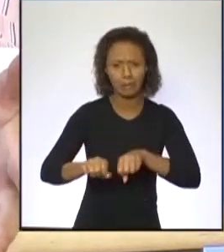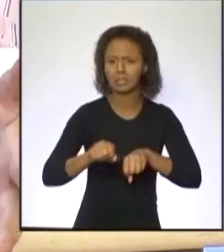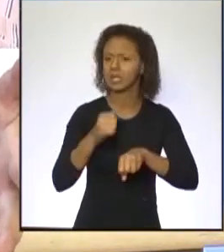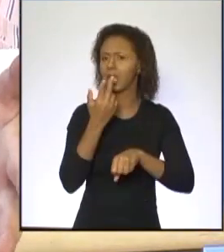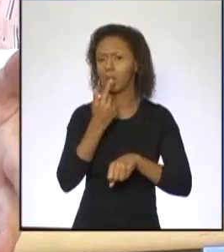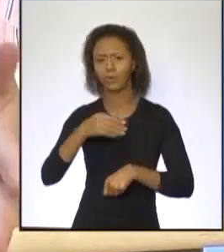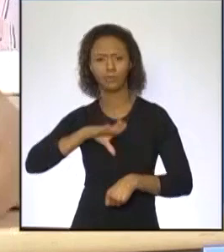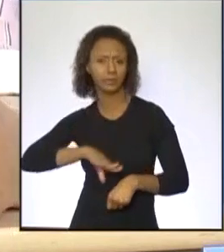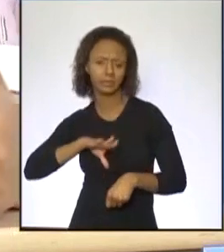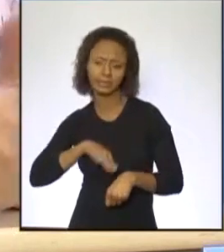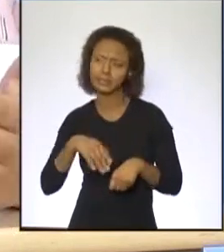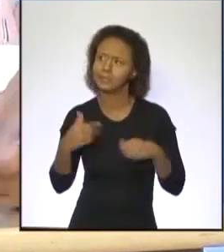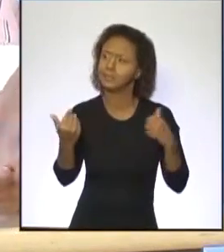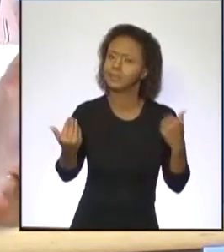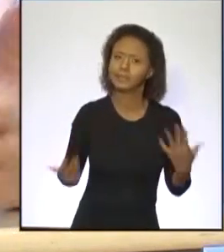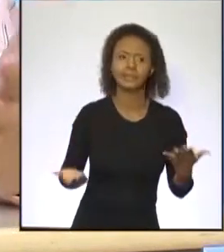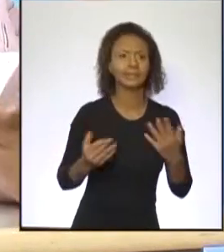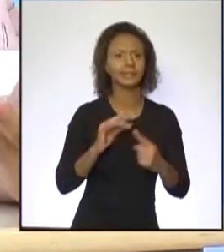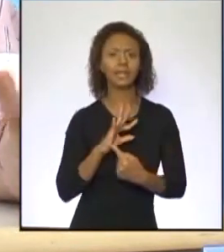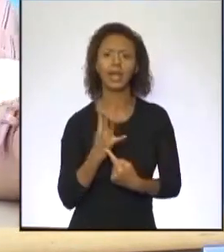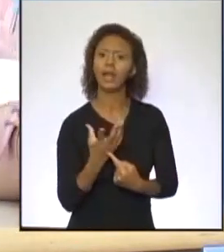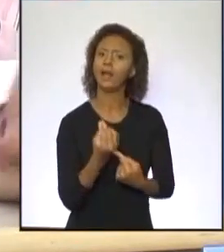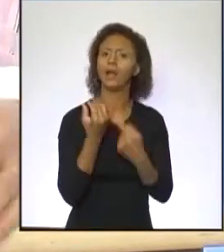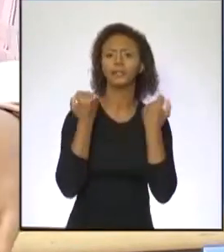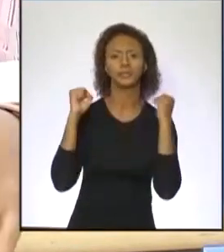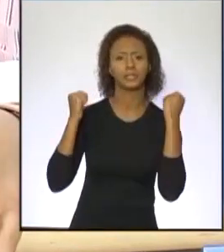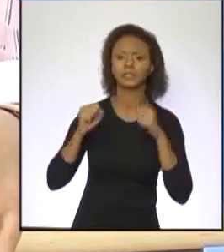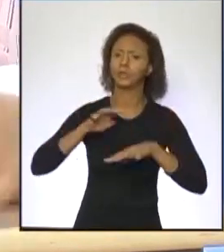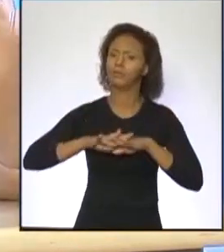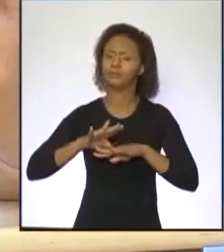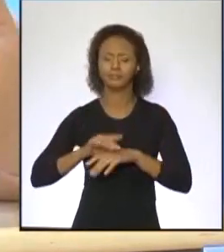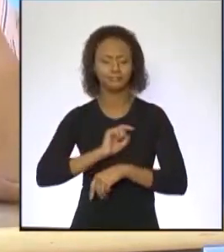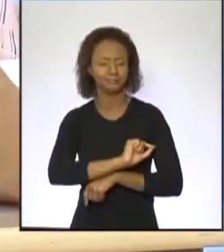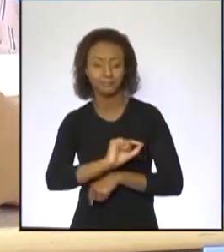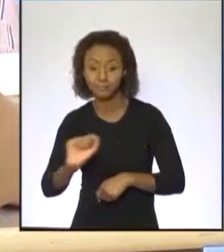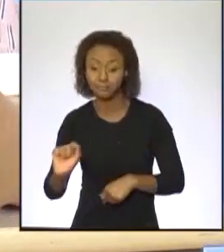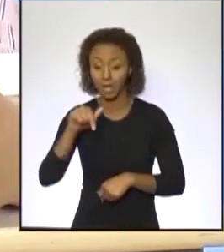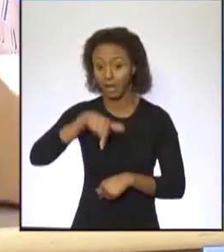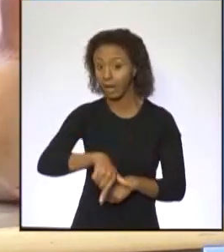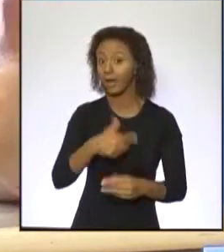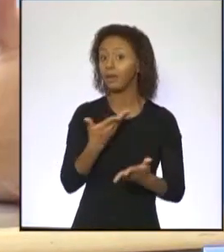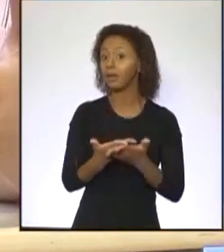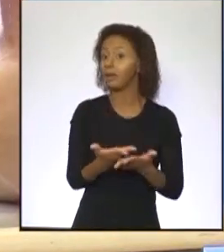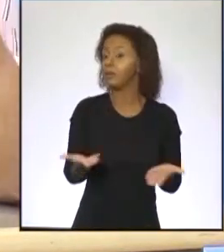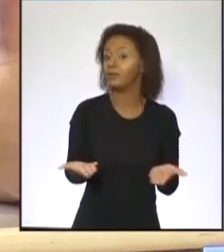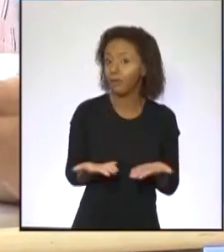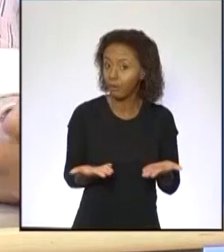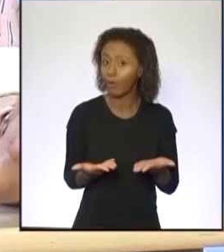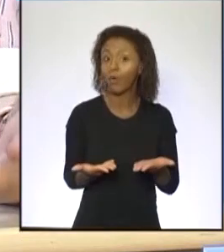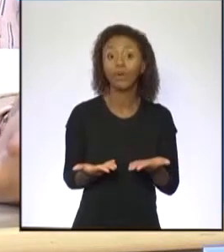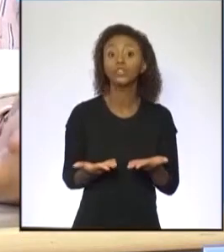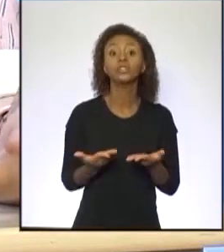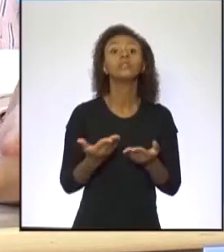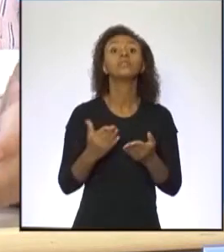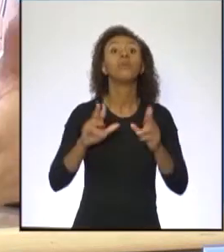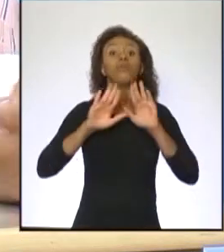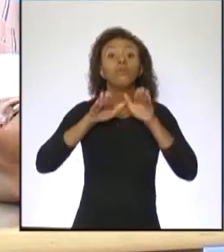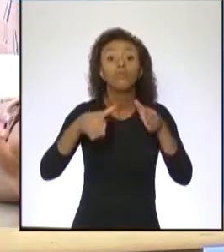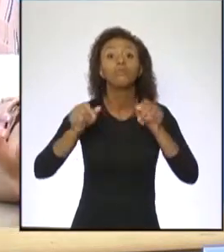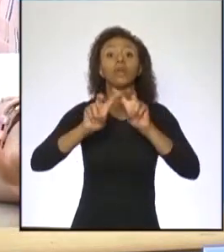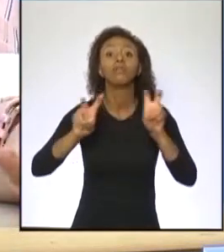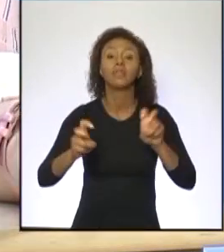língua portuguesa, arte, educação física, matemática, essa aula ela é uma aula de língua